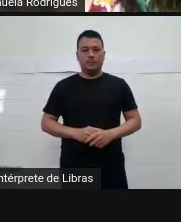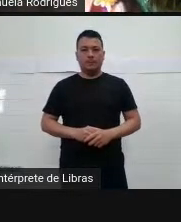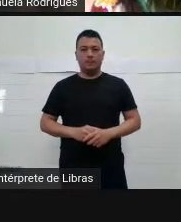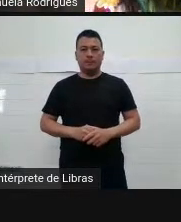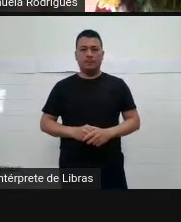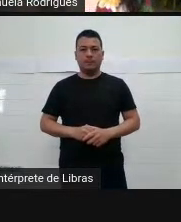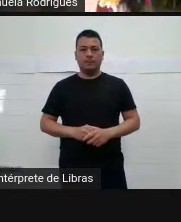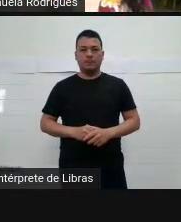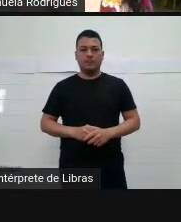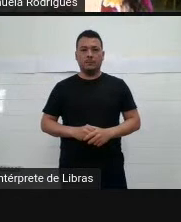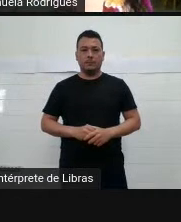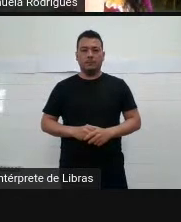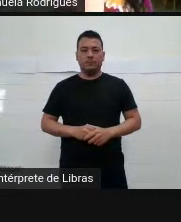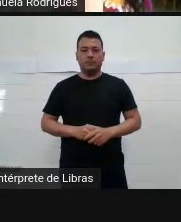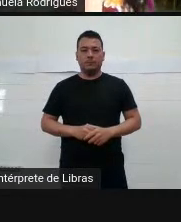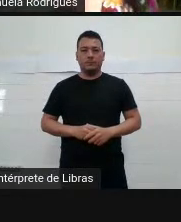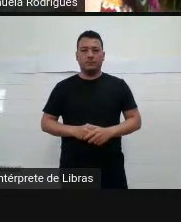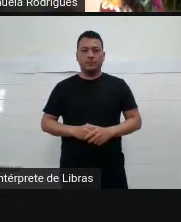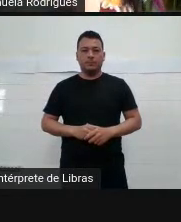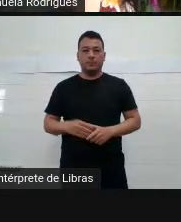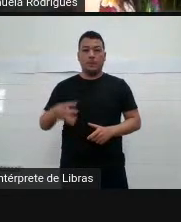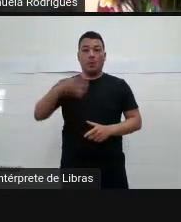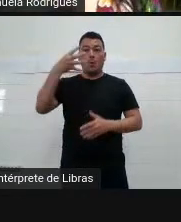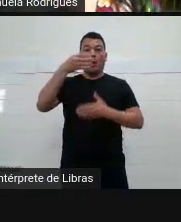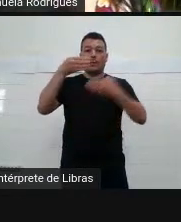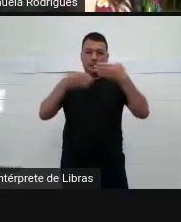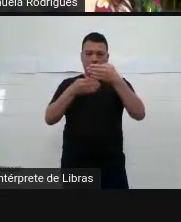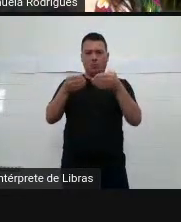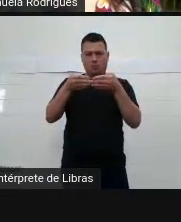Luiz, por favor, o quarto slide.